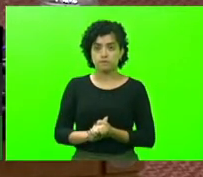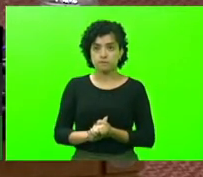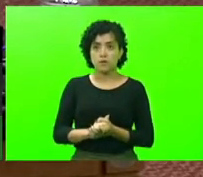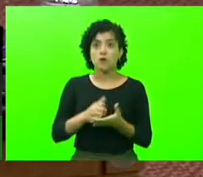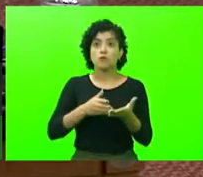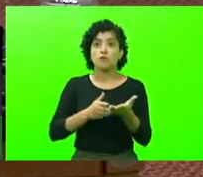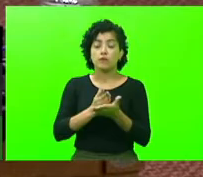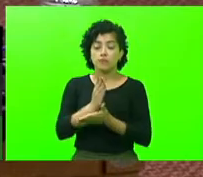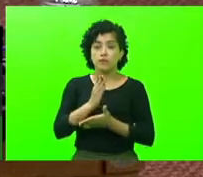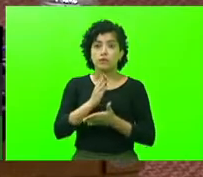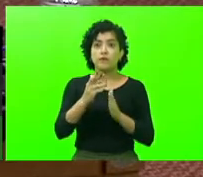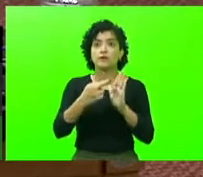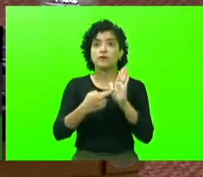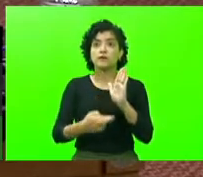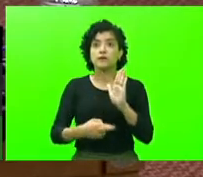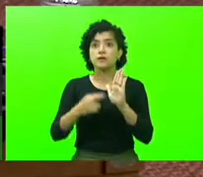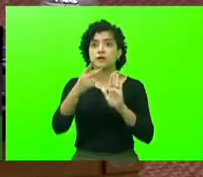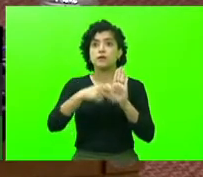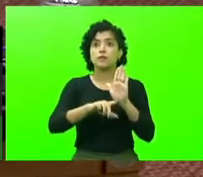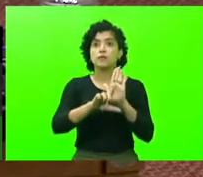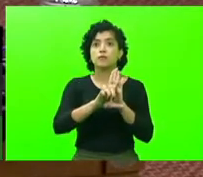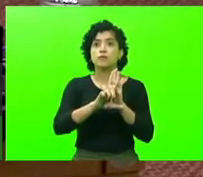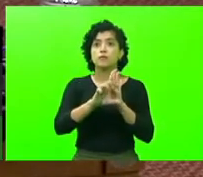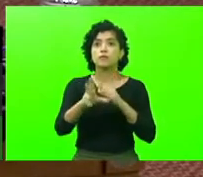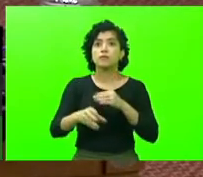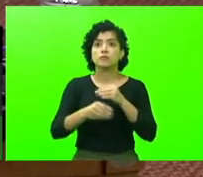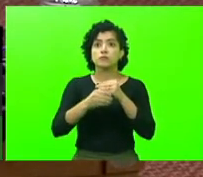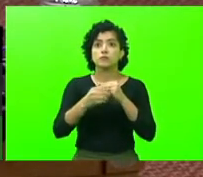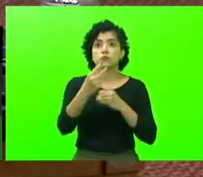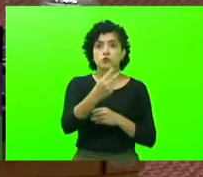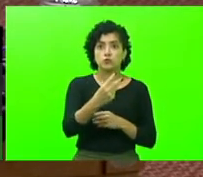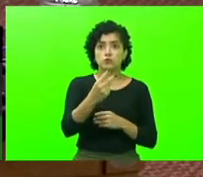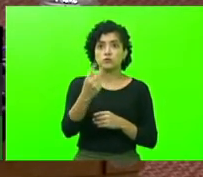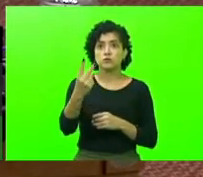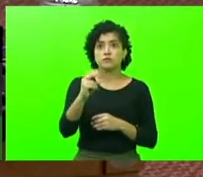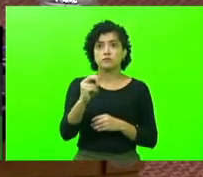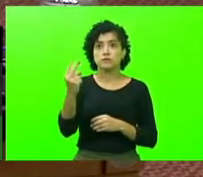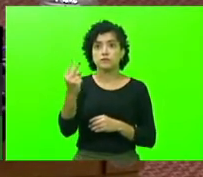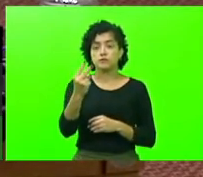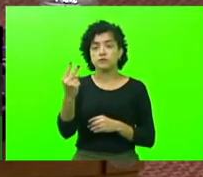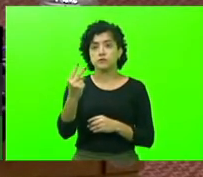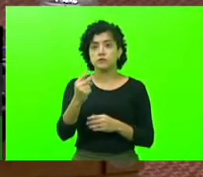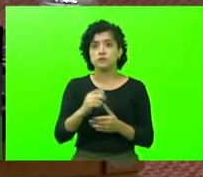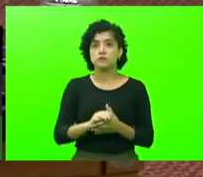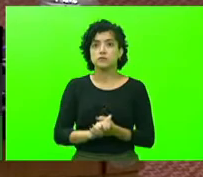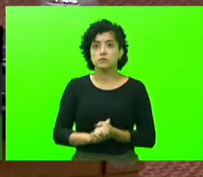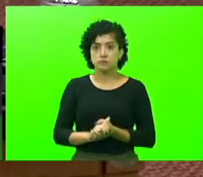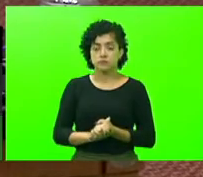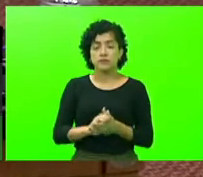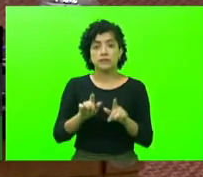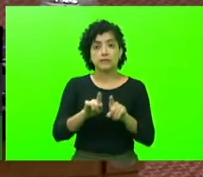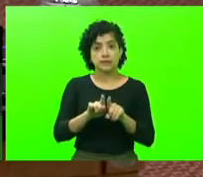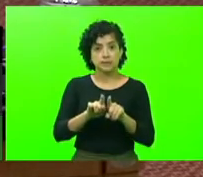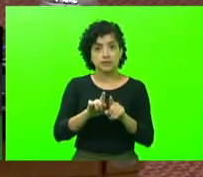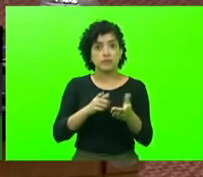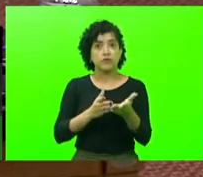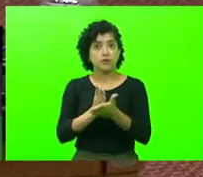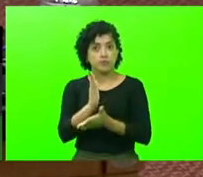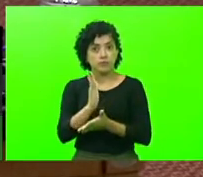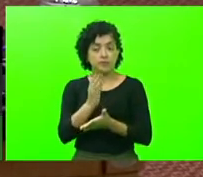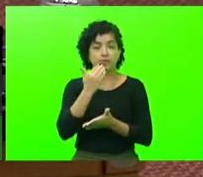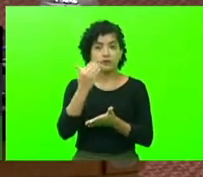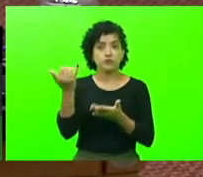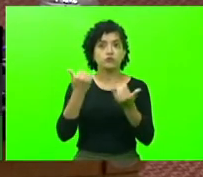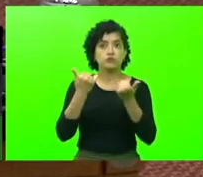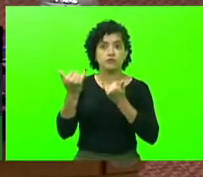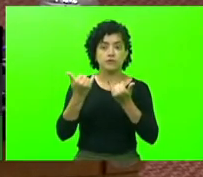aprovada a redação final do projeto de lei complementar número 2/2022, bem como foram aprovados os pedidos de